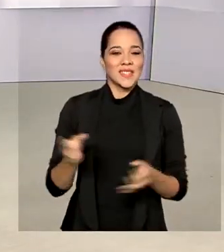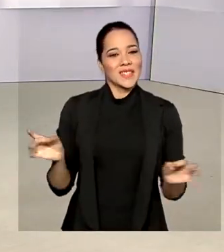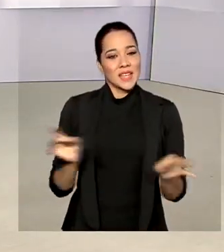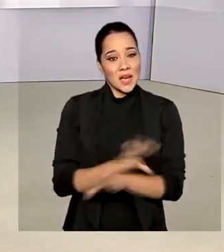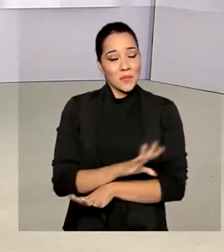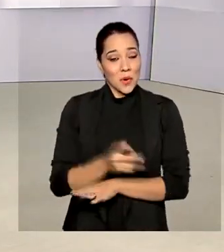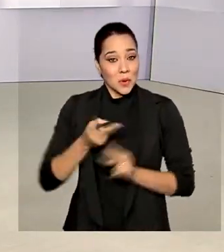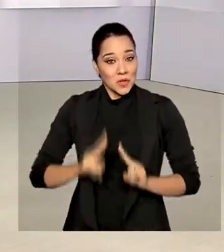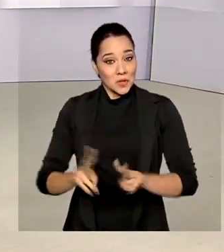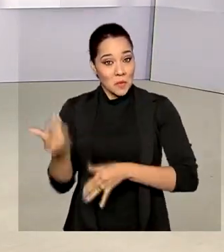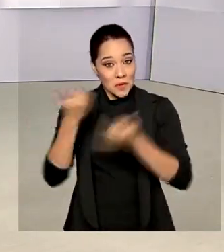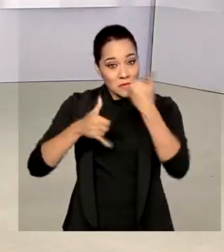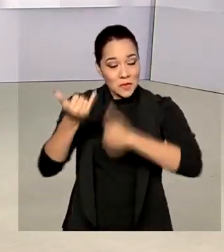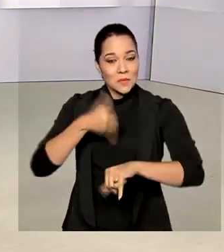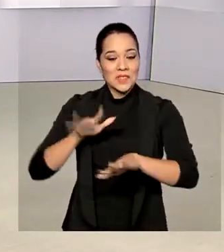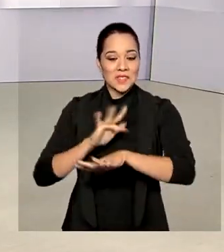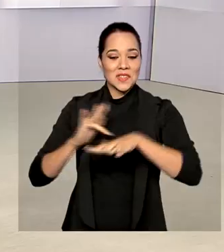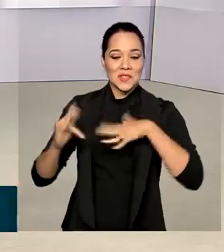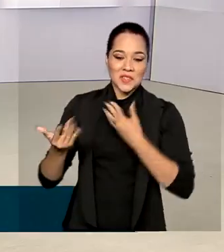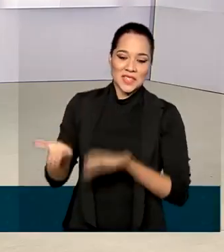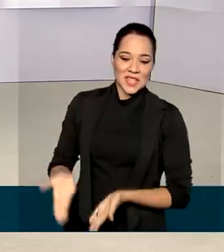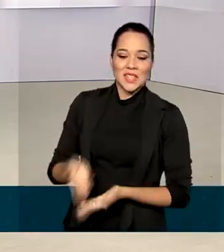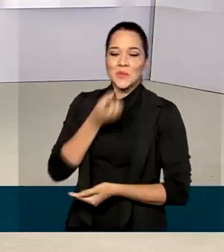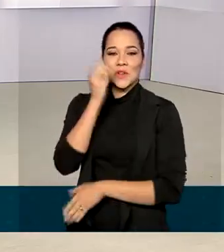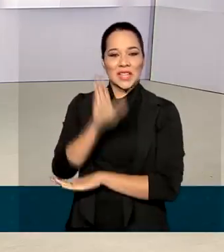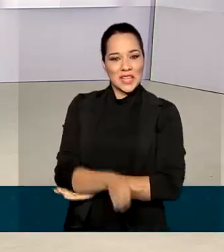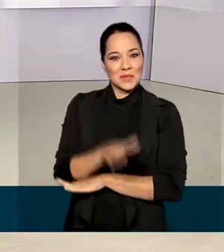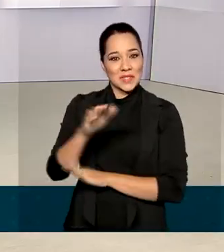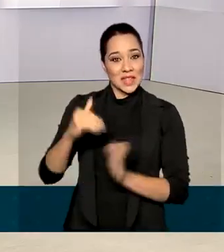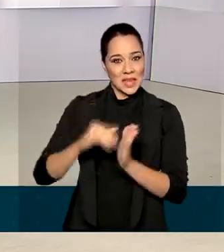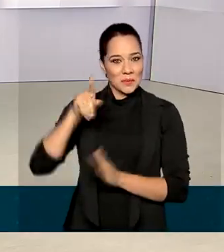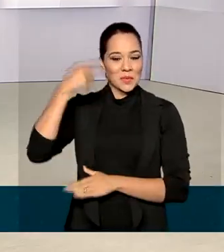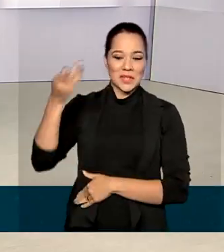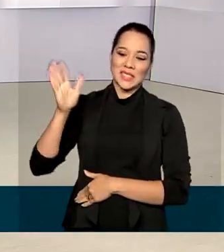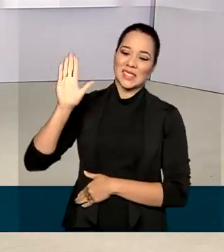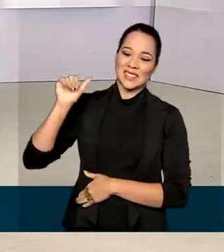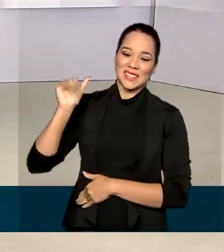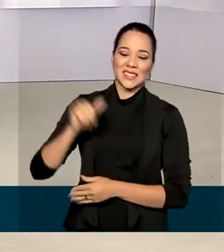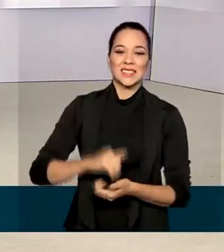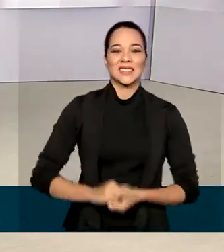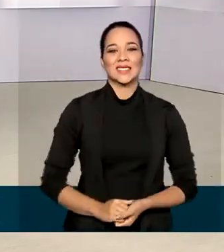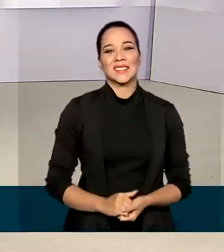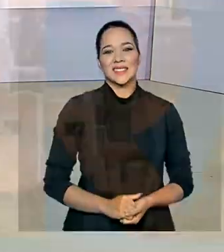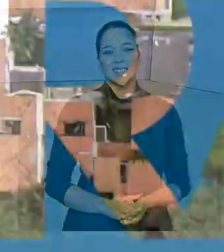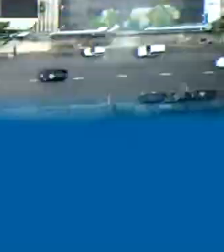por aqui, continue bem informado pelas nossas redes sociais. Uma boa tarde para você e até a próxima edição.